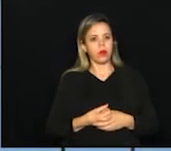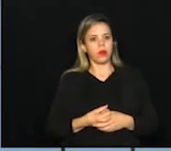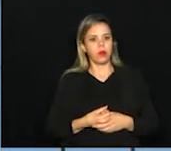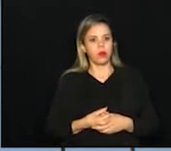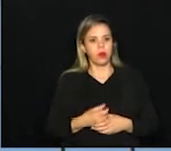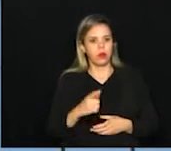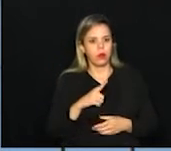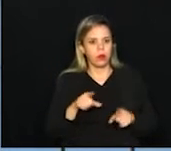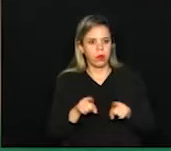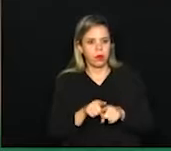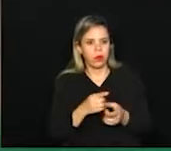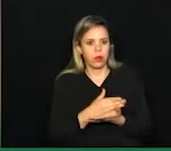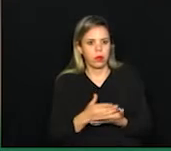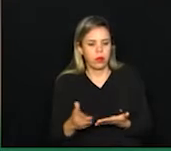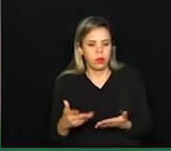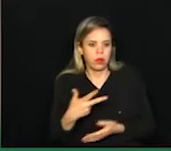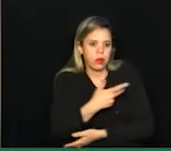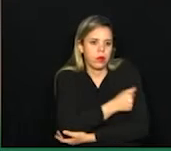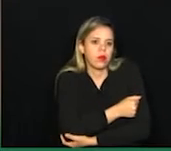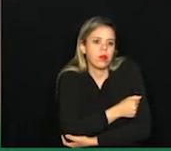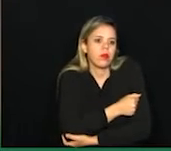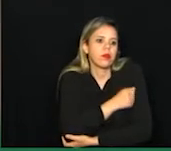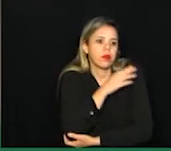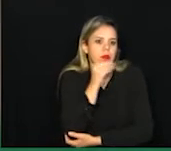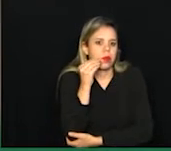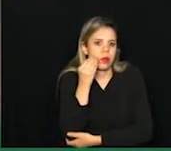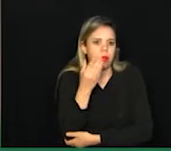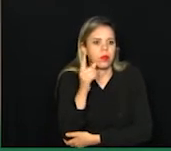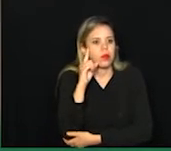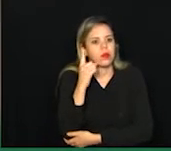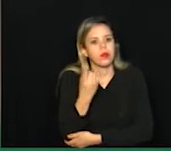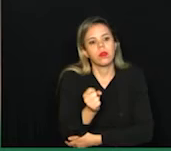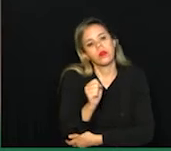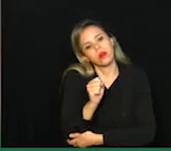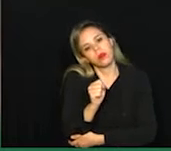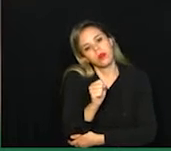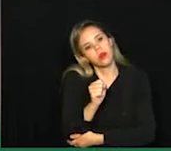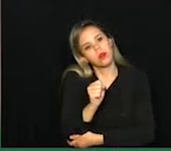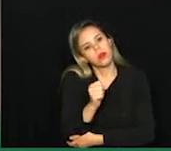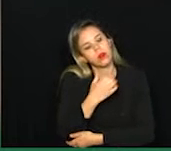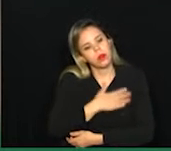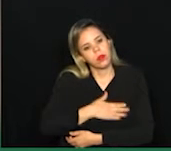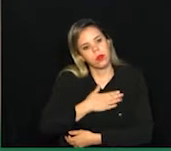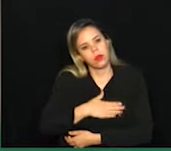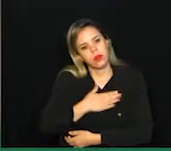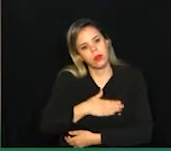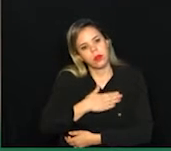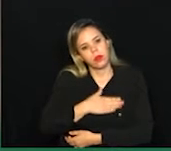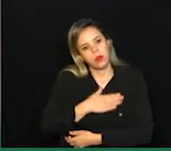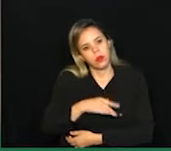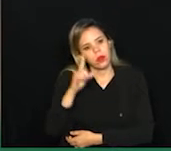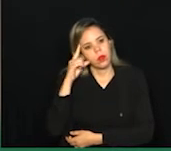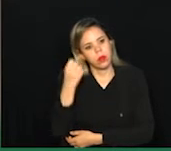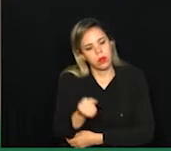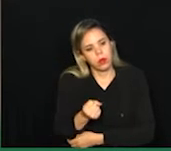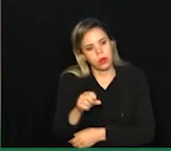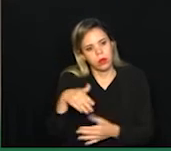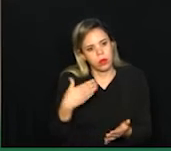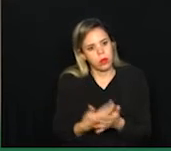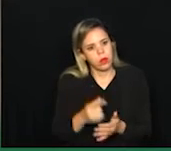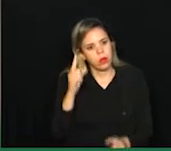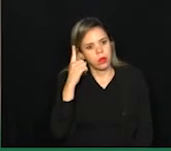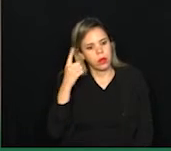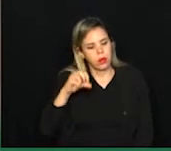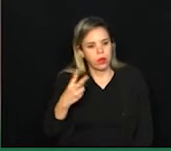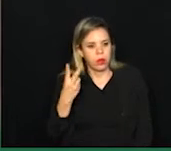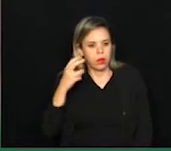Nós também vamos iniciar a vacinação de adolescentes no dia 18 de agosto. Então, no dia 18 ao dia